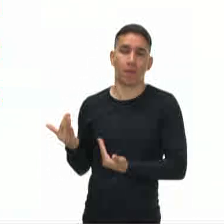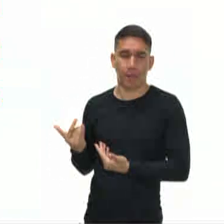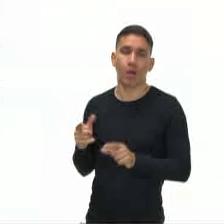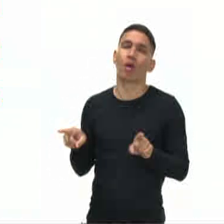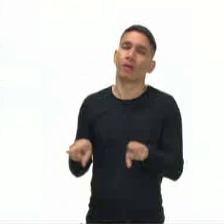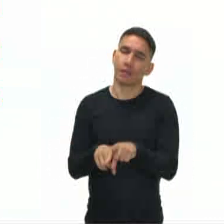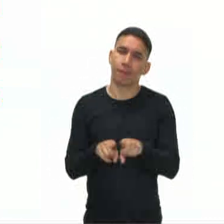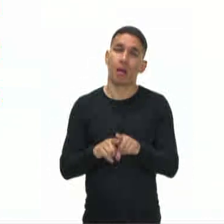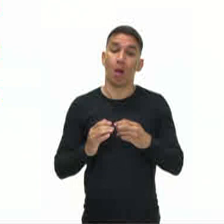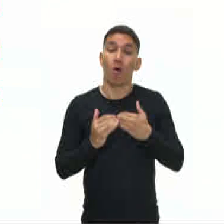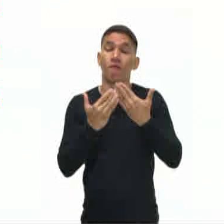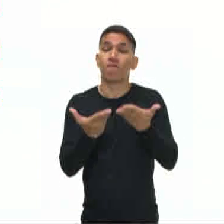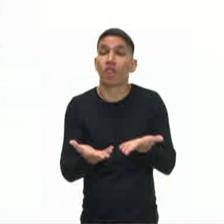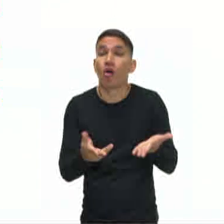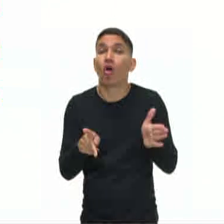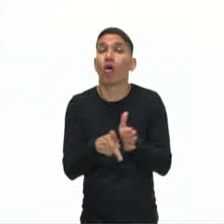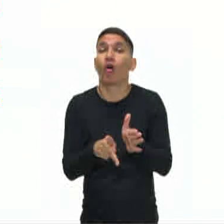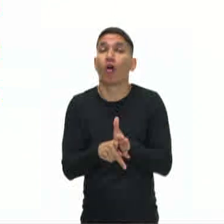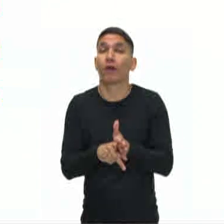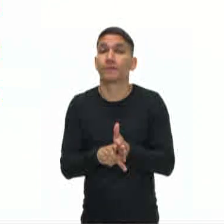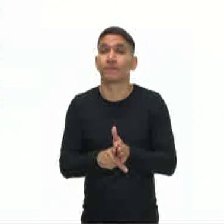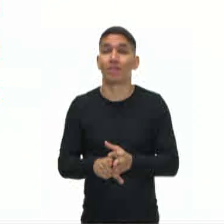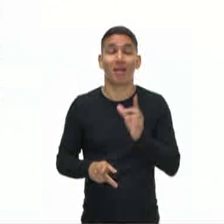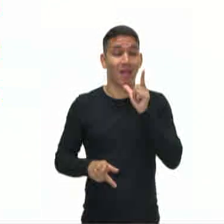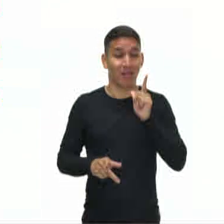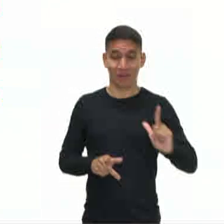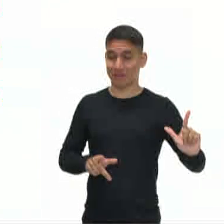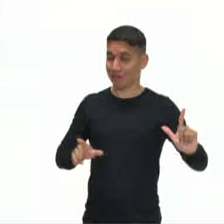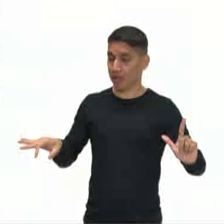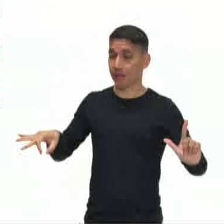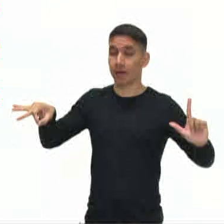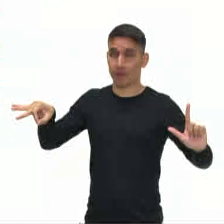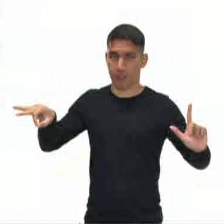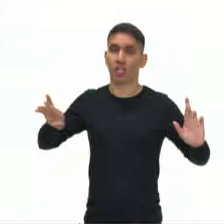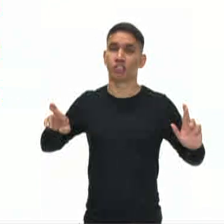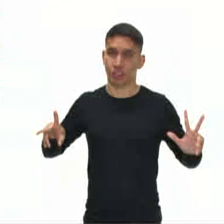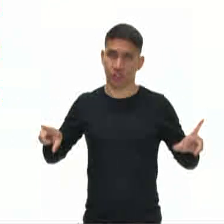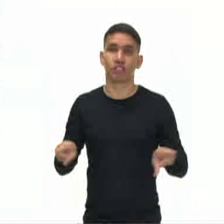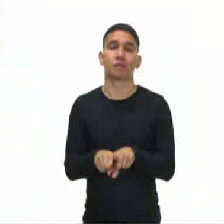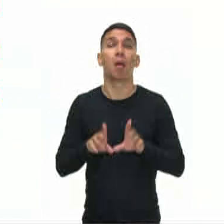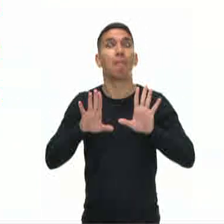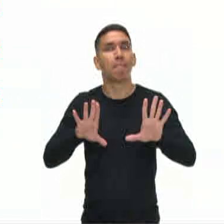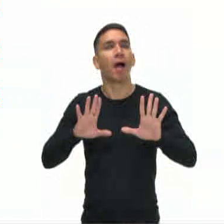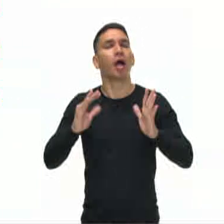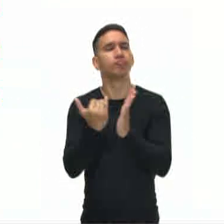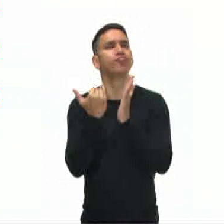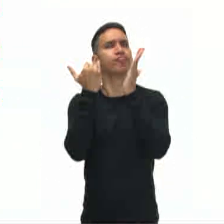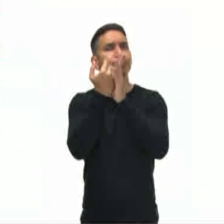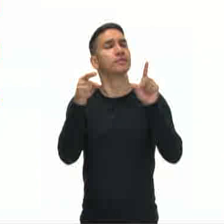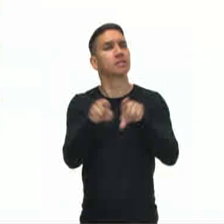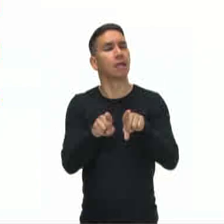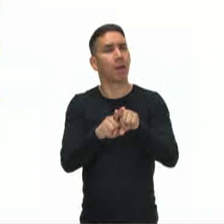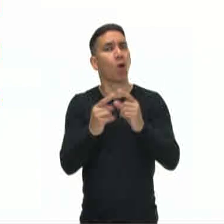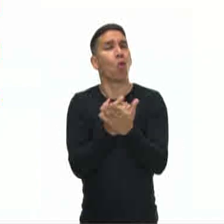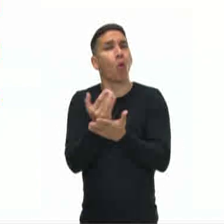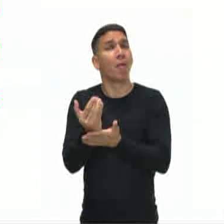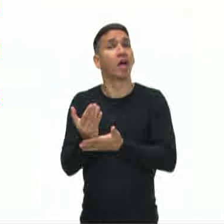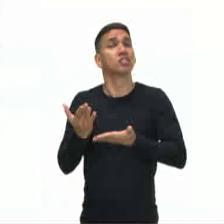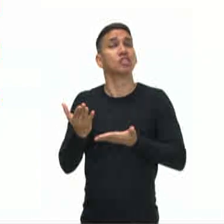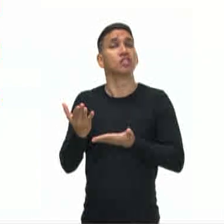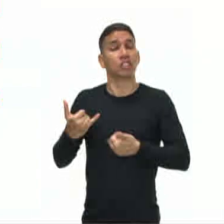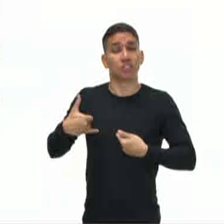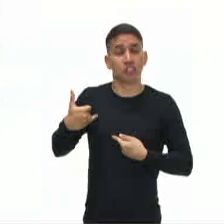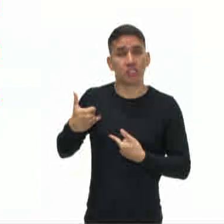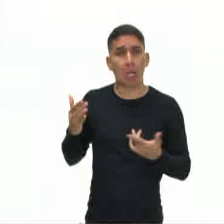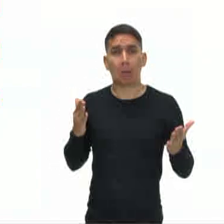sexuais externos, né? Então, mas as diferenças maiores, mais acentuadas, é a partir da puberdade, que